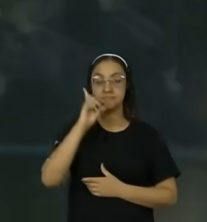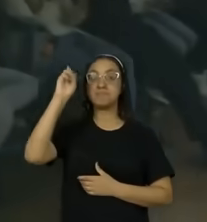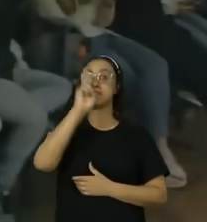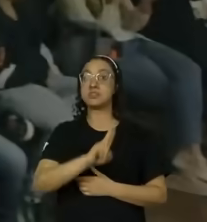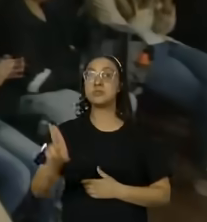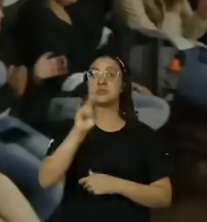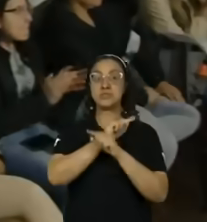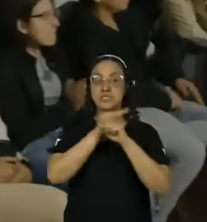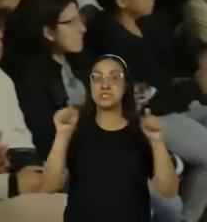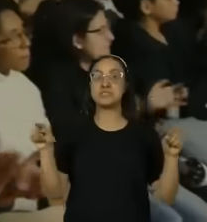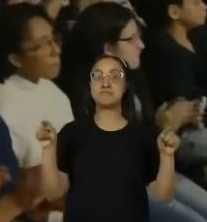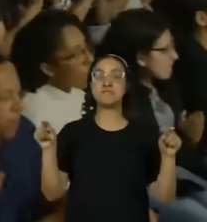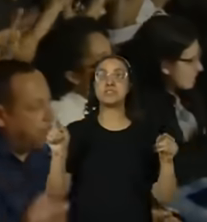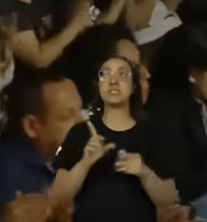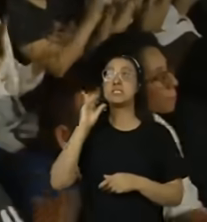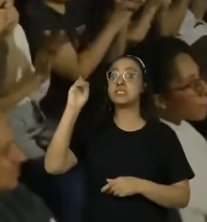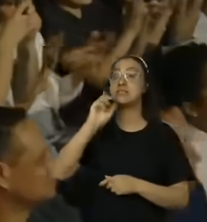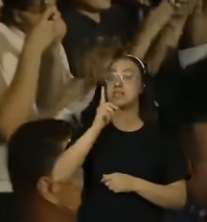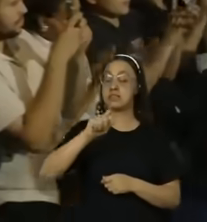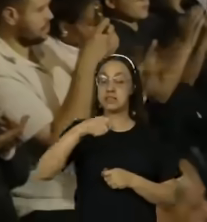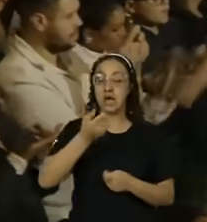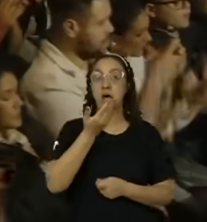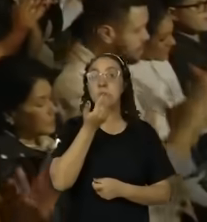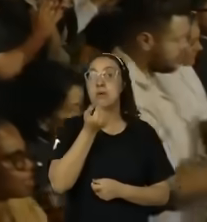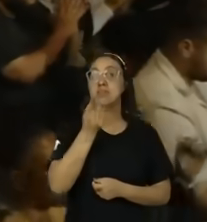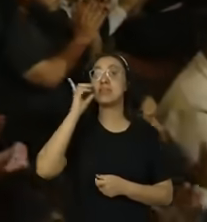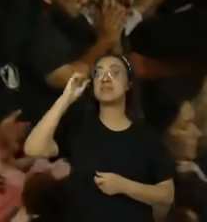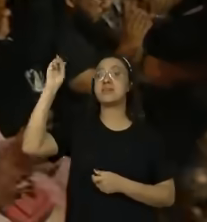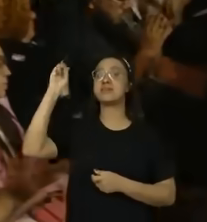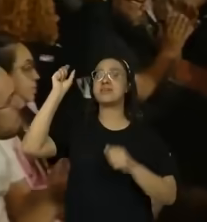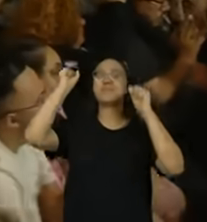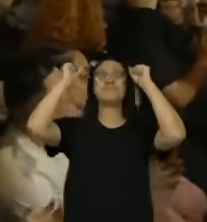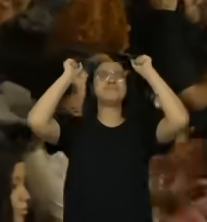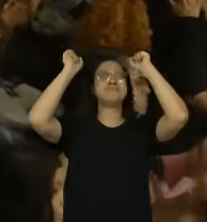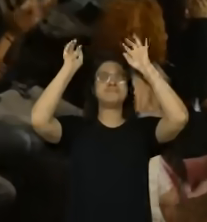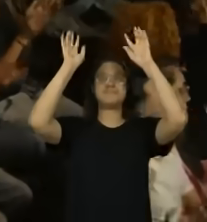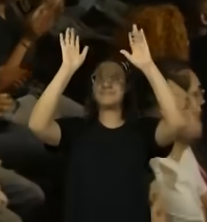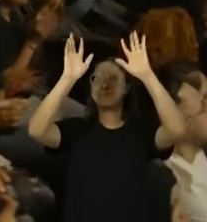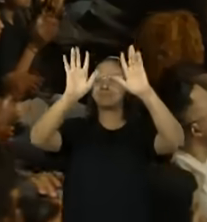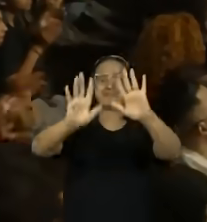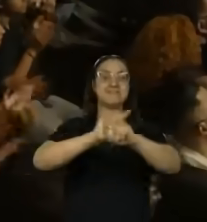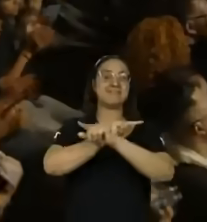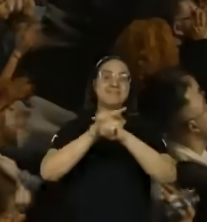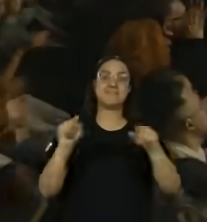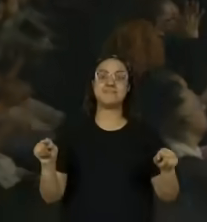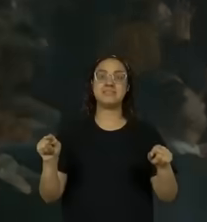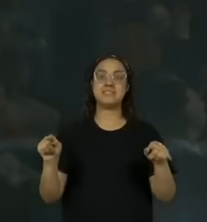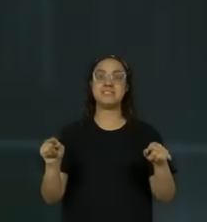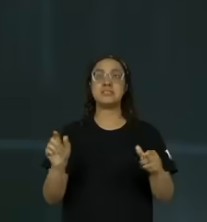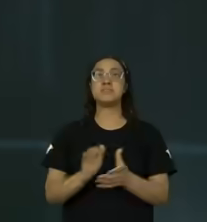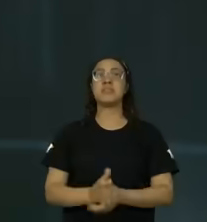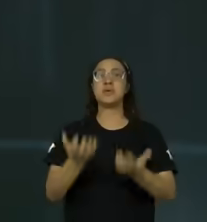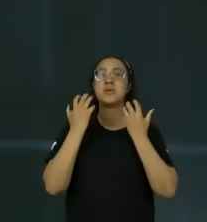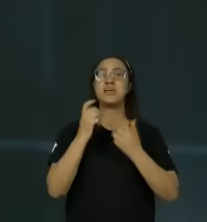Eu vou cuidar de vocês. Eu vou alimentar vocês. Deus vai te levar a este lugar. Deus vai te levar. Que o louvor volte para os